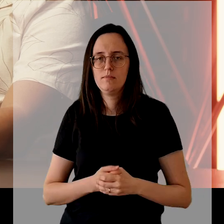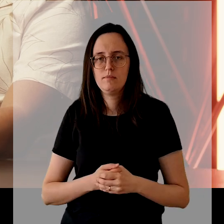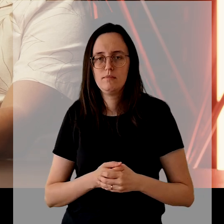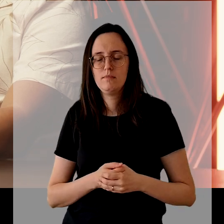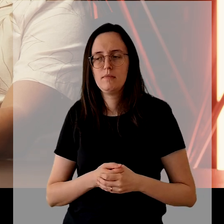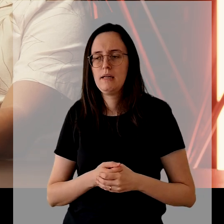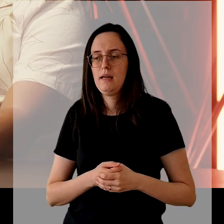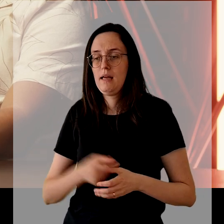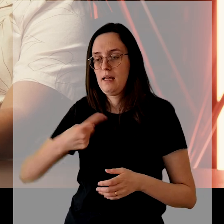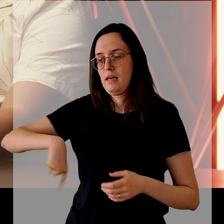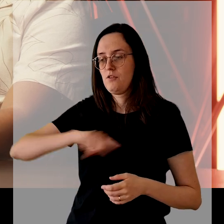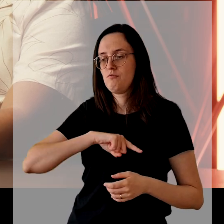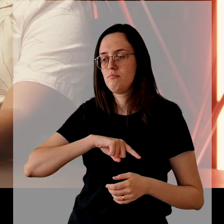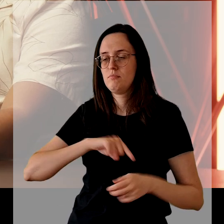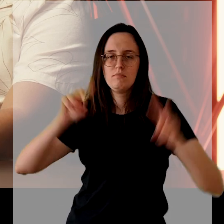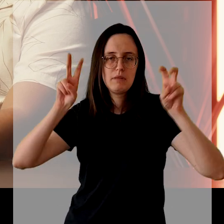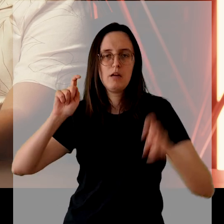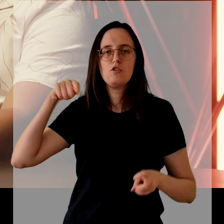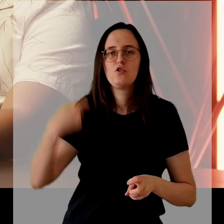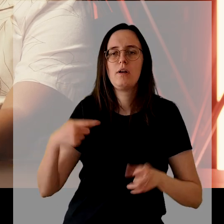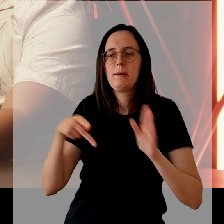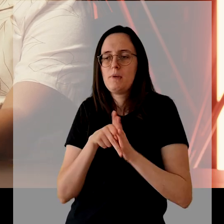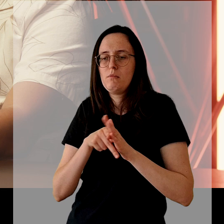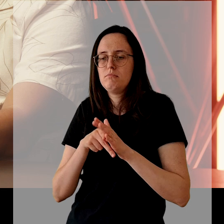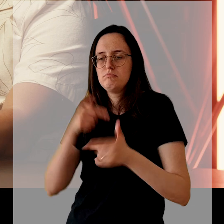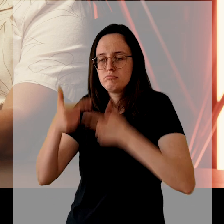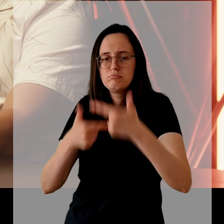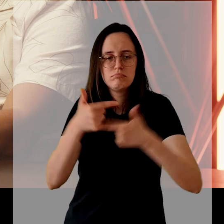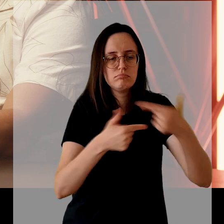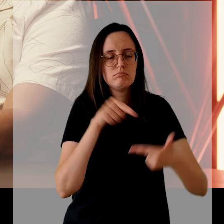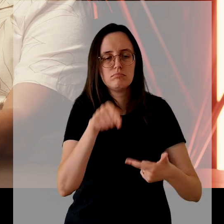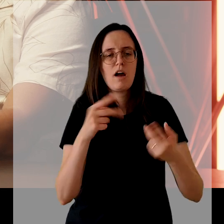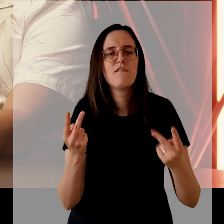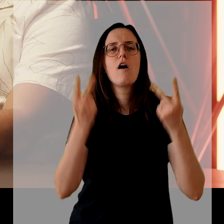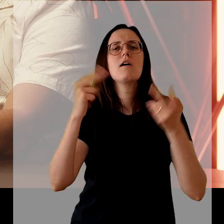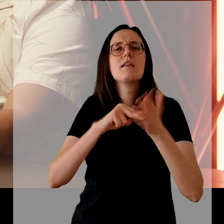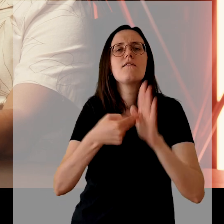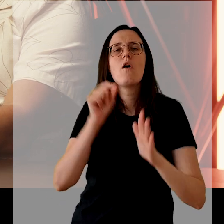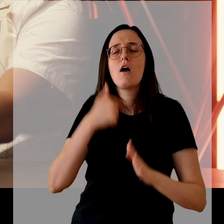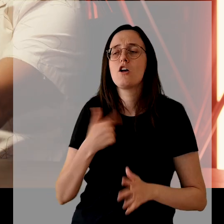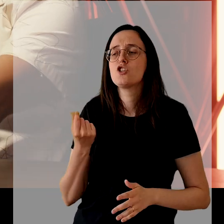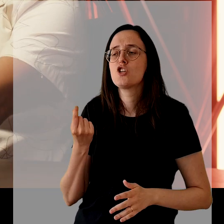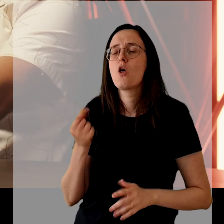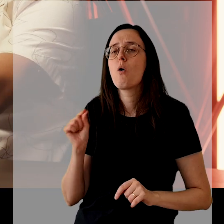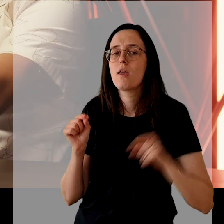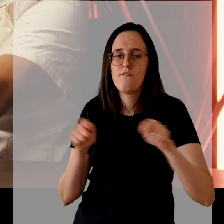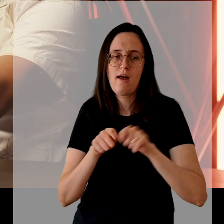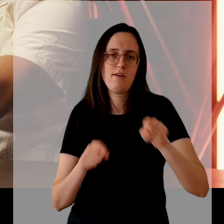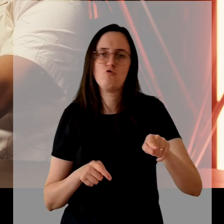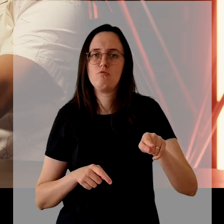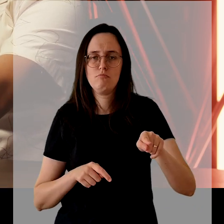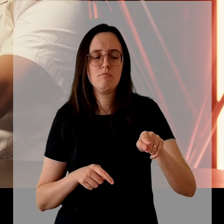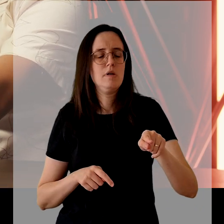porque a gente trata em termos de valor de produção, né? Ou seja, o valor de produção é o quanto que você tem de dinheiro para fazer uma